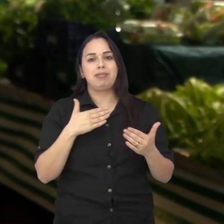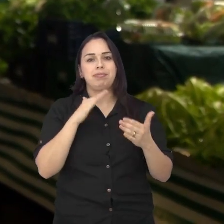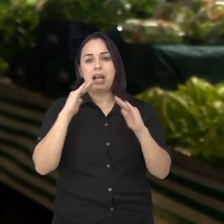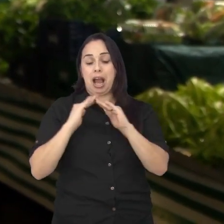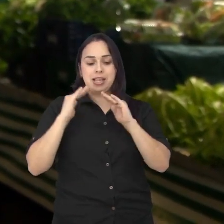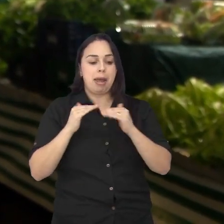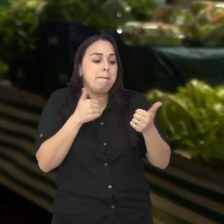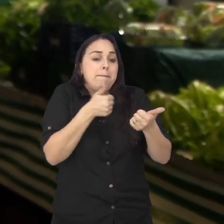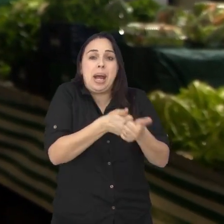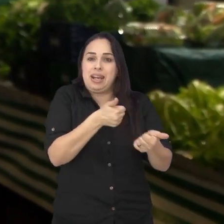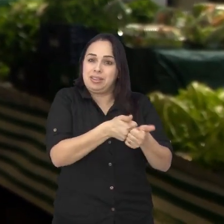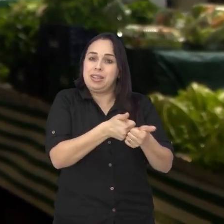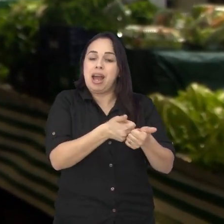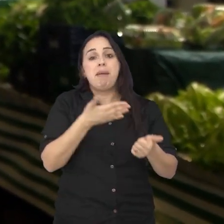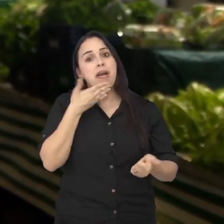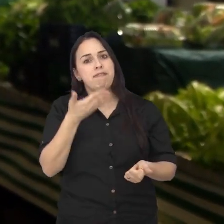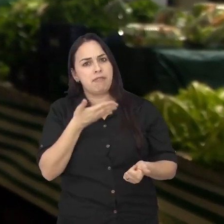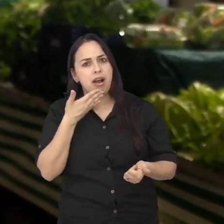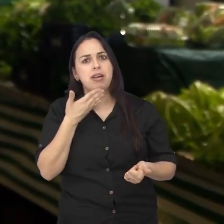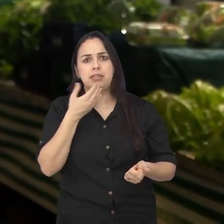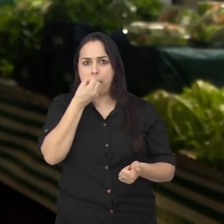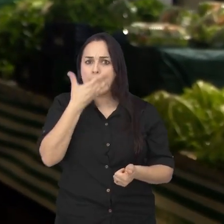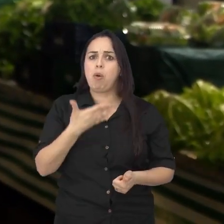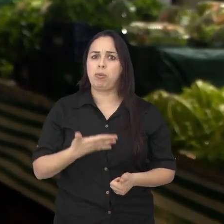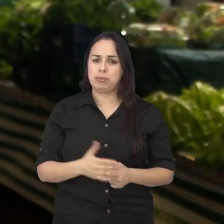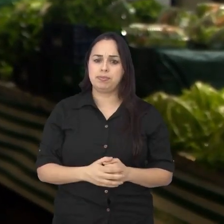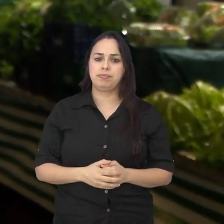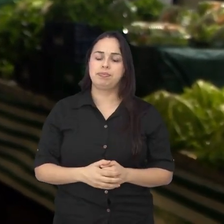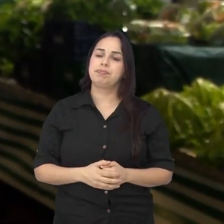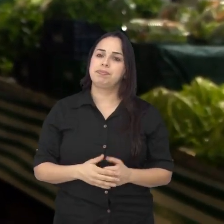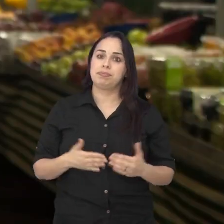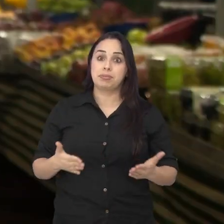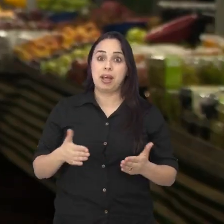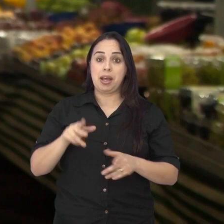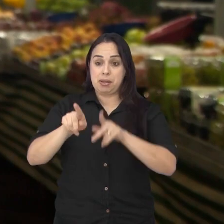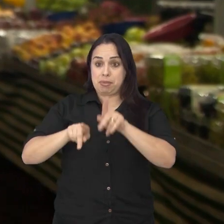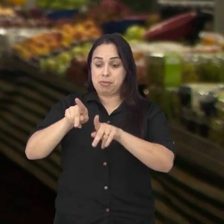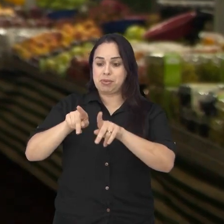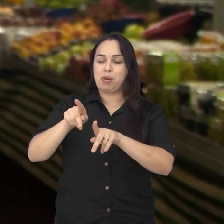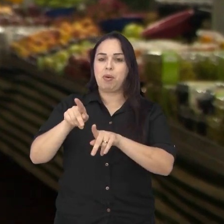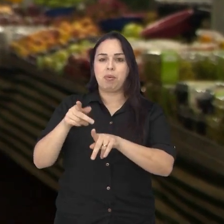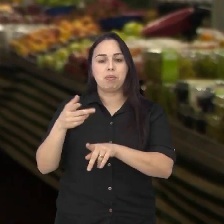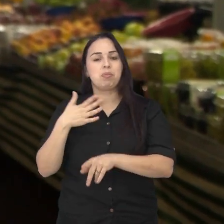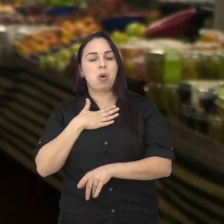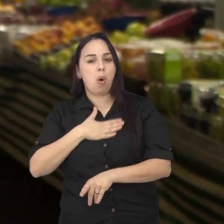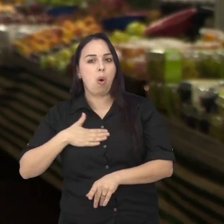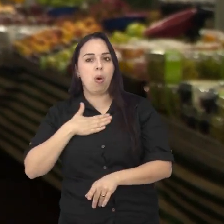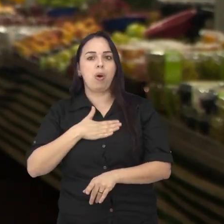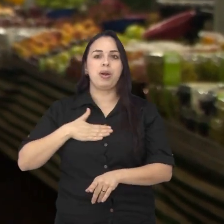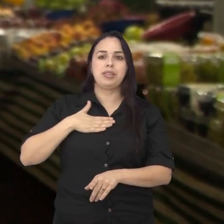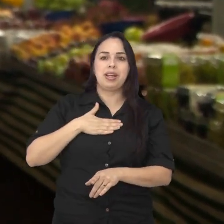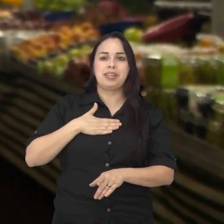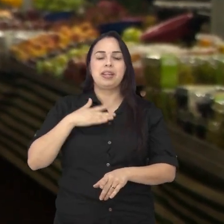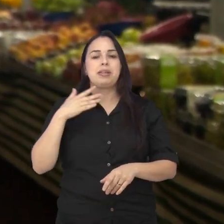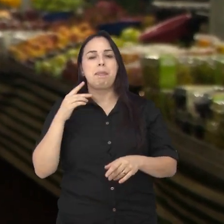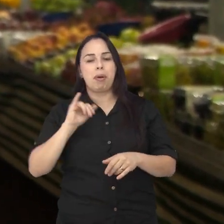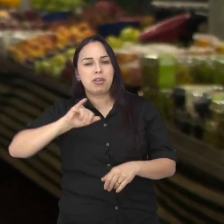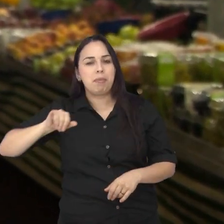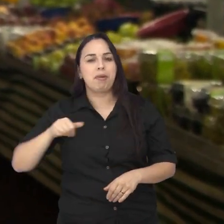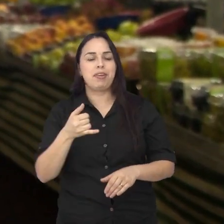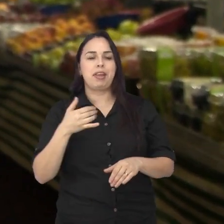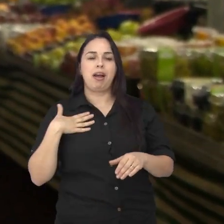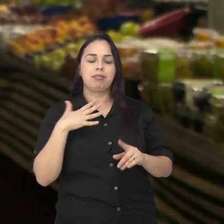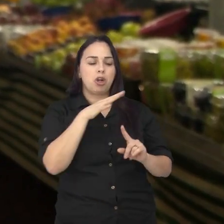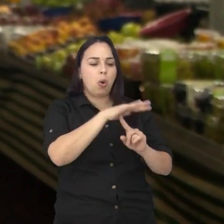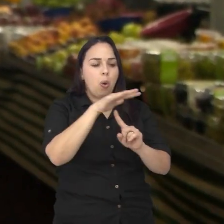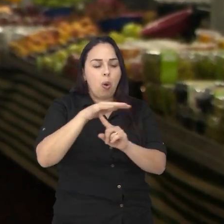mais próximo para mim. É mais próximo, então seria realmente muito bom, seria bom. A população ganha com isso, né? Você ter mais dias da noite, você